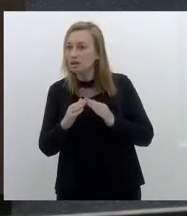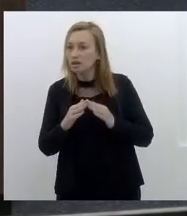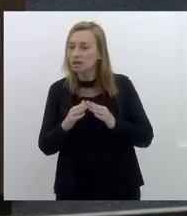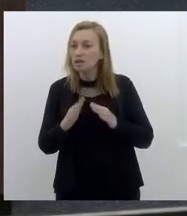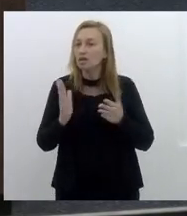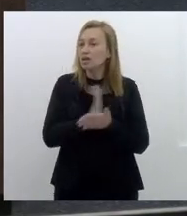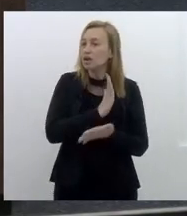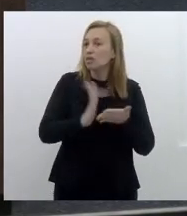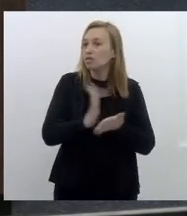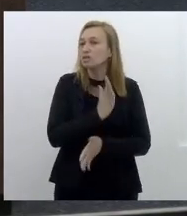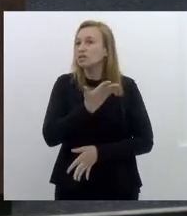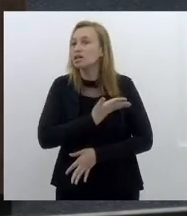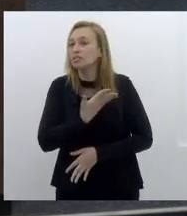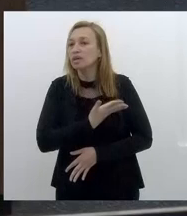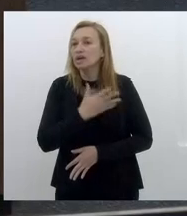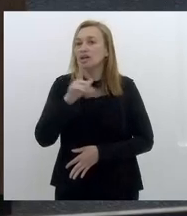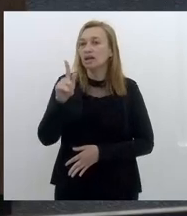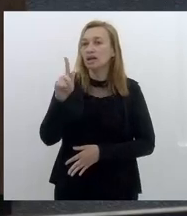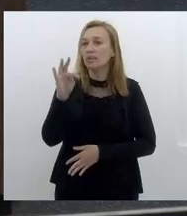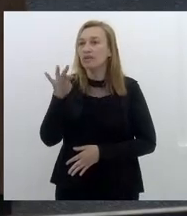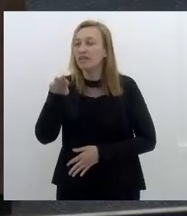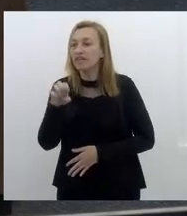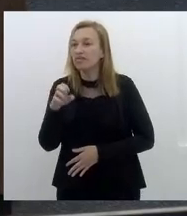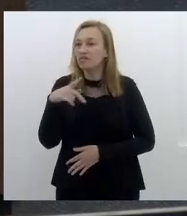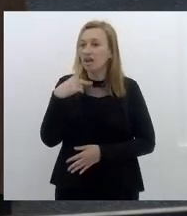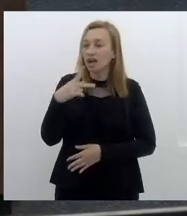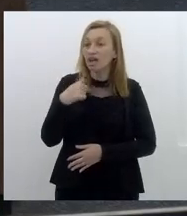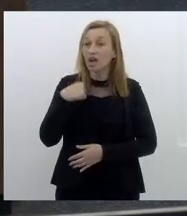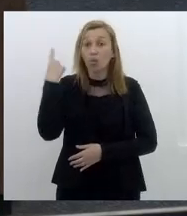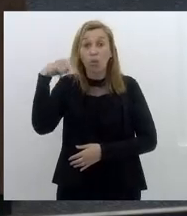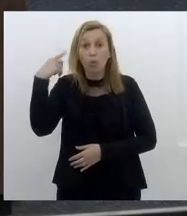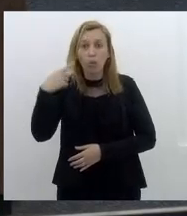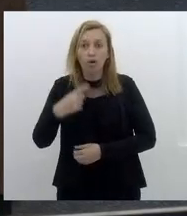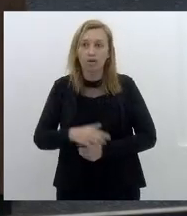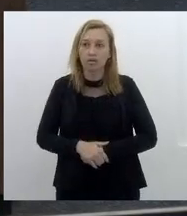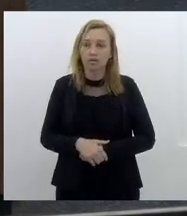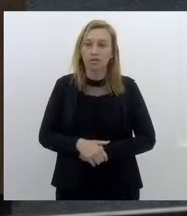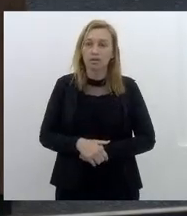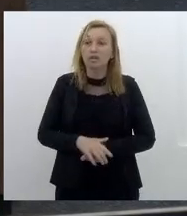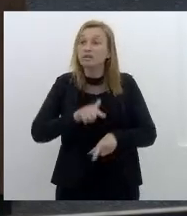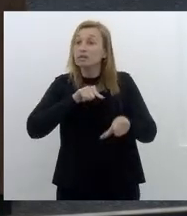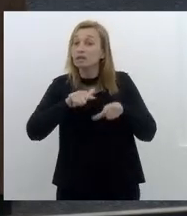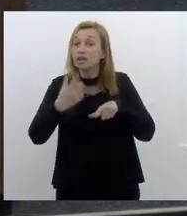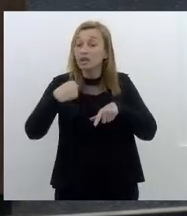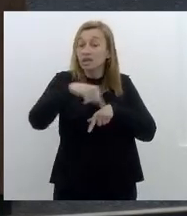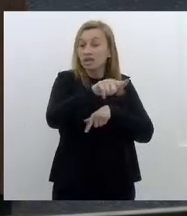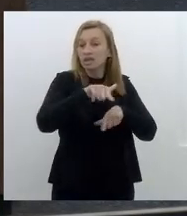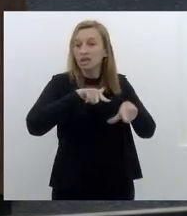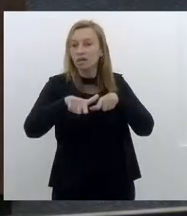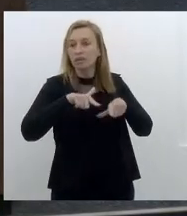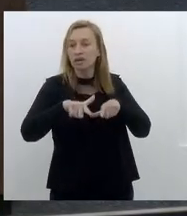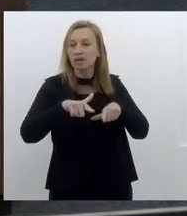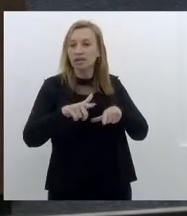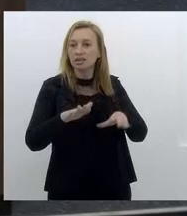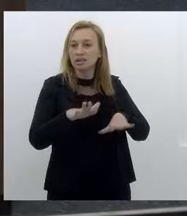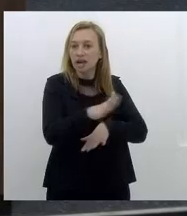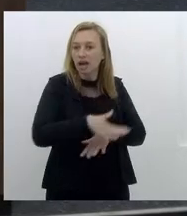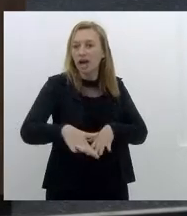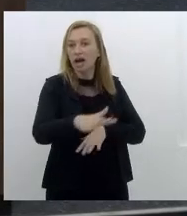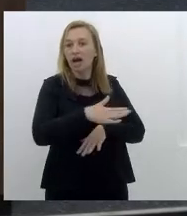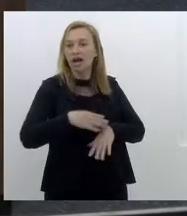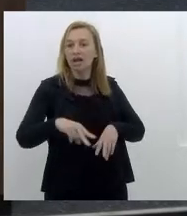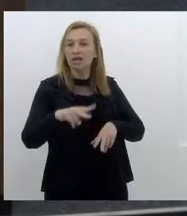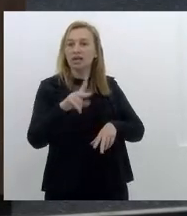colegas do gabinete me disseram que eu estava louca em trabalhar no sistema penitenciário